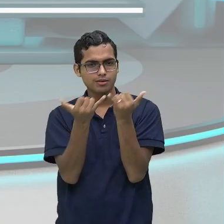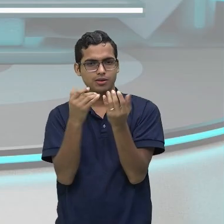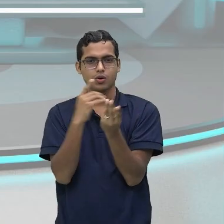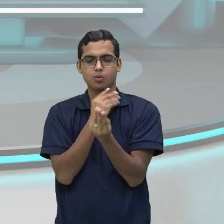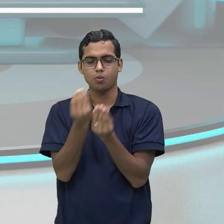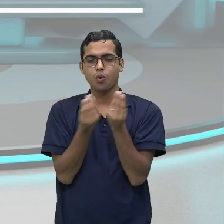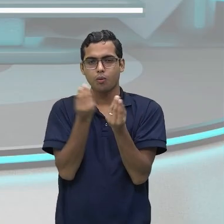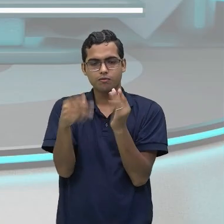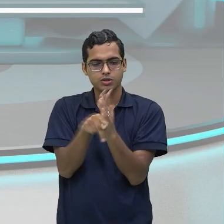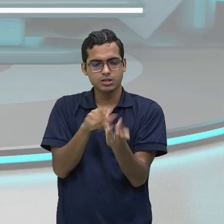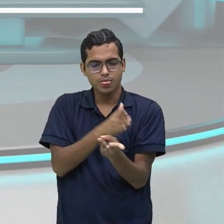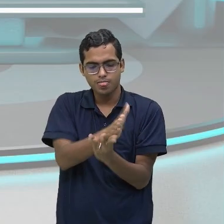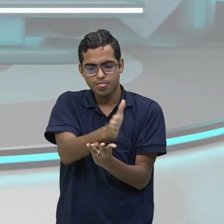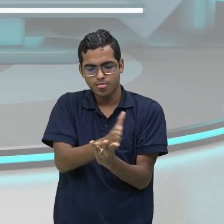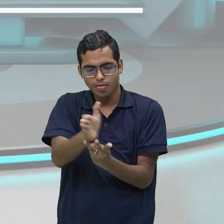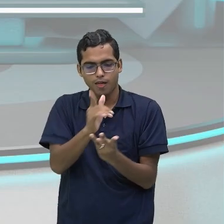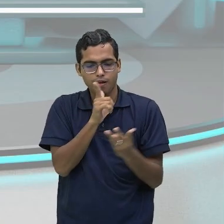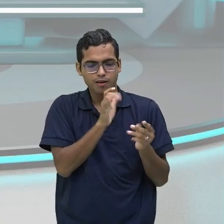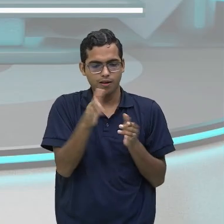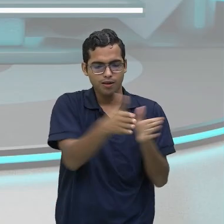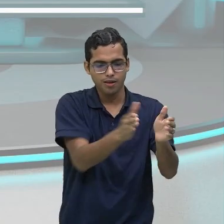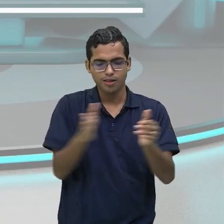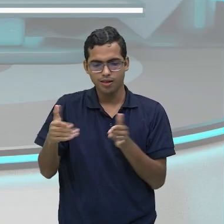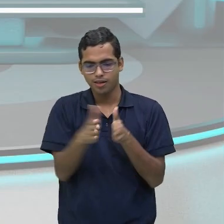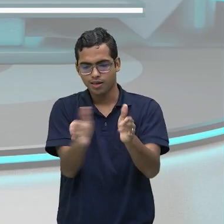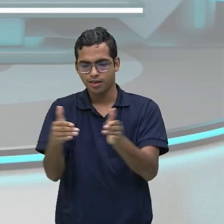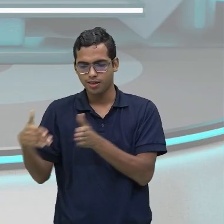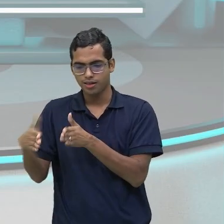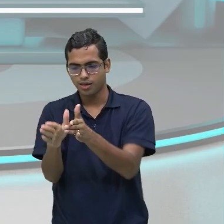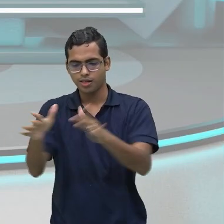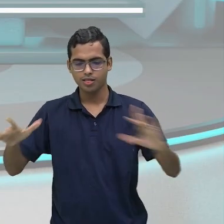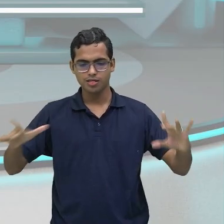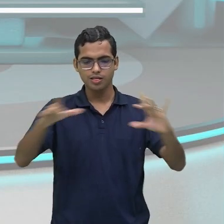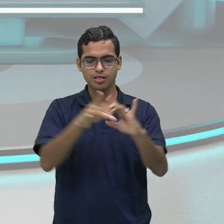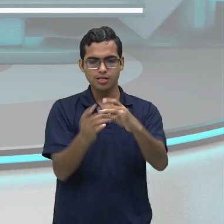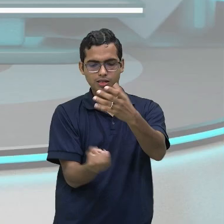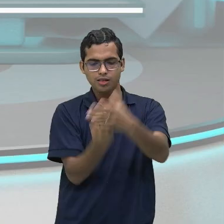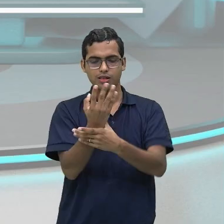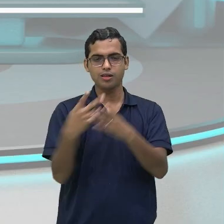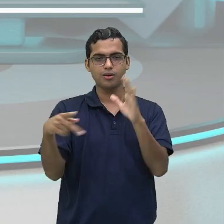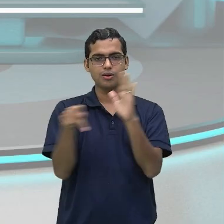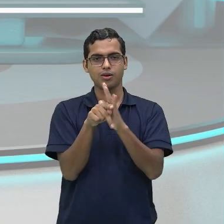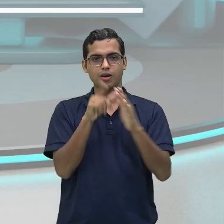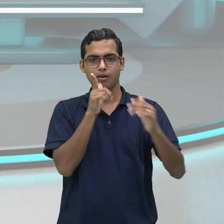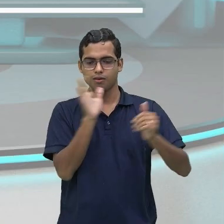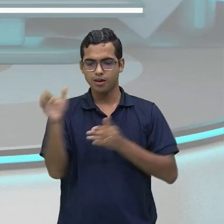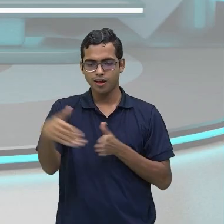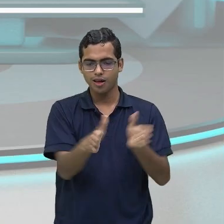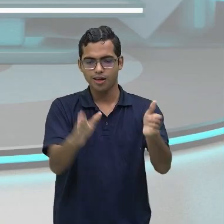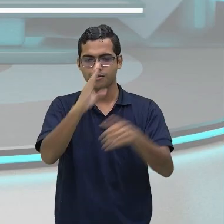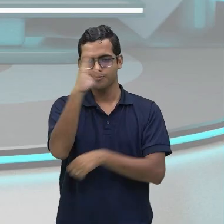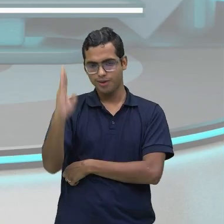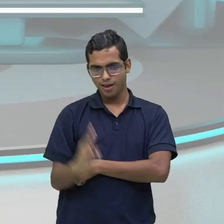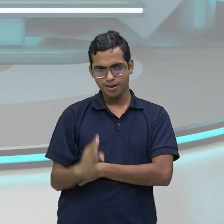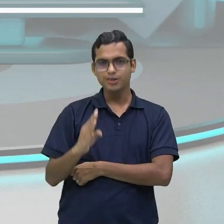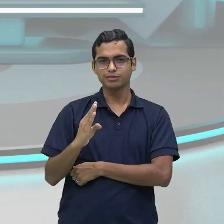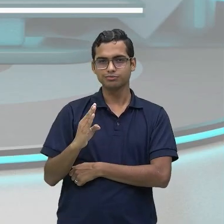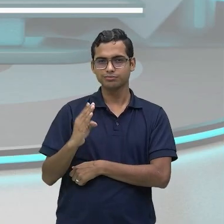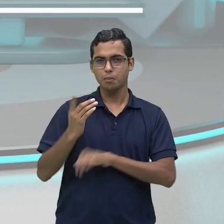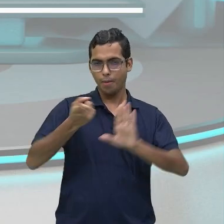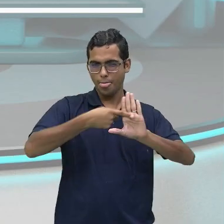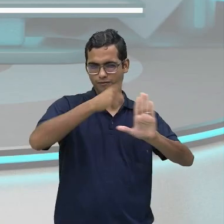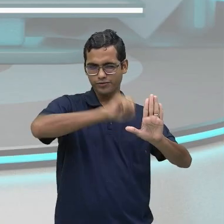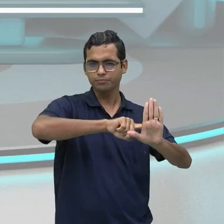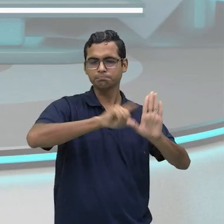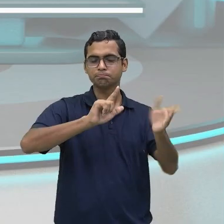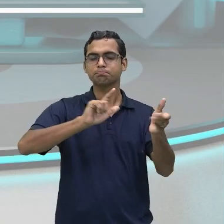fontes. Então, quando eu trago um olhar para a cultura brasileira, eu preciso perceber que é uma mistura. Por isso que